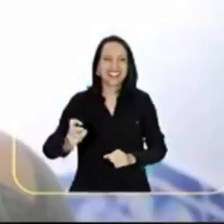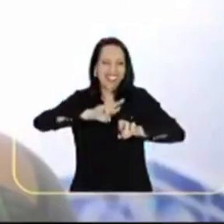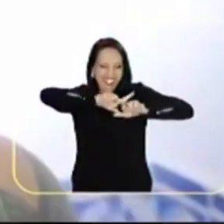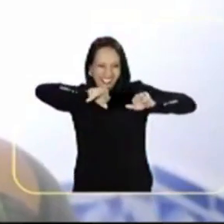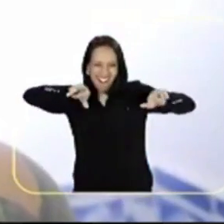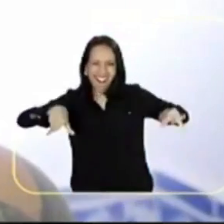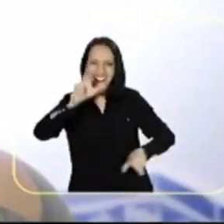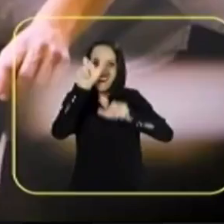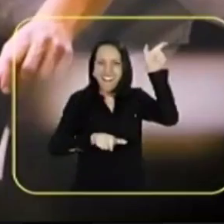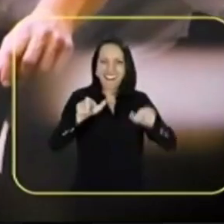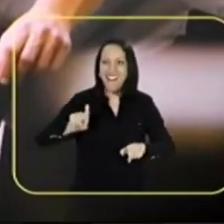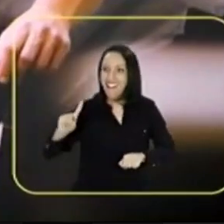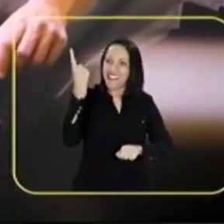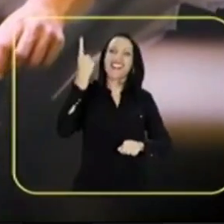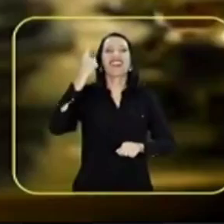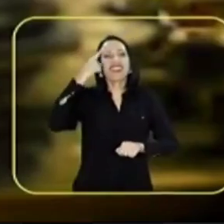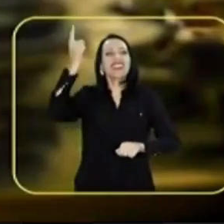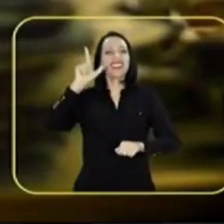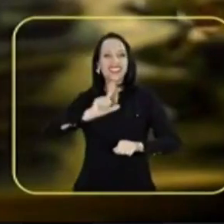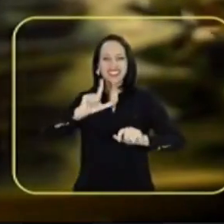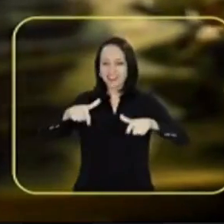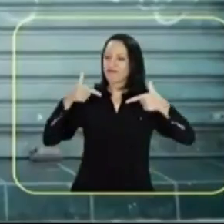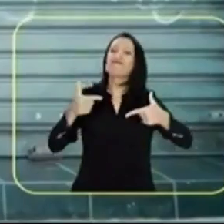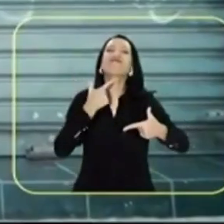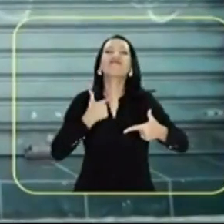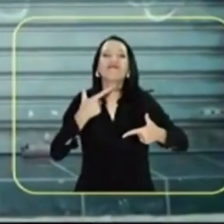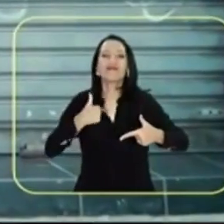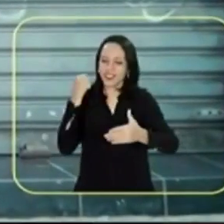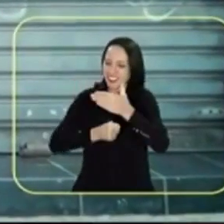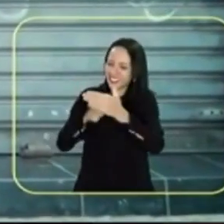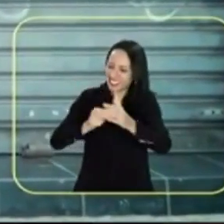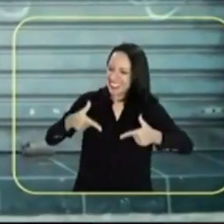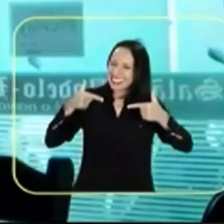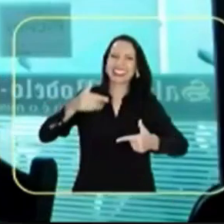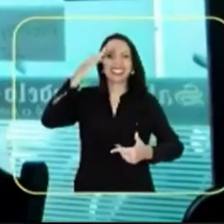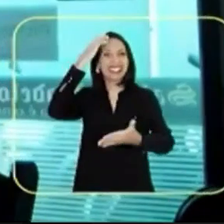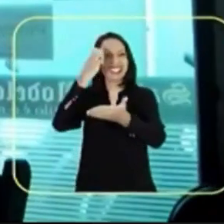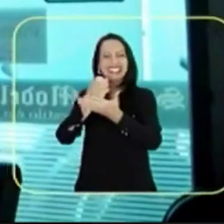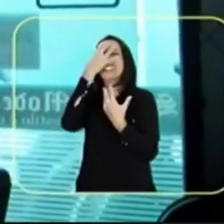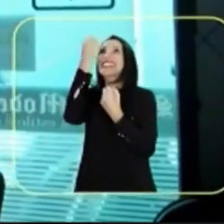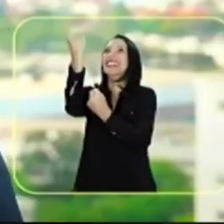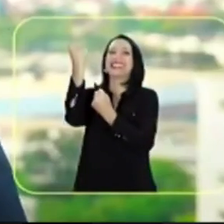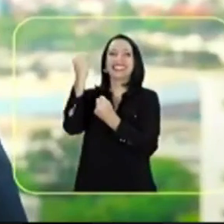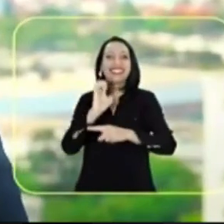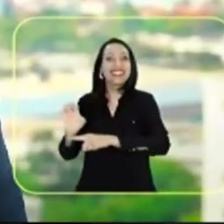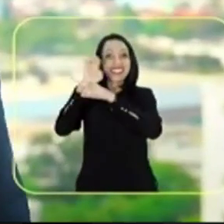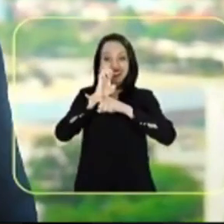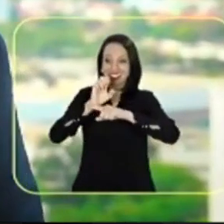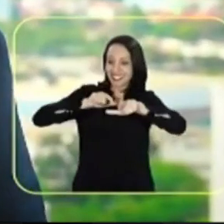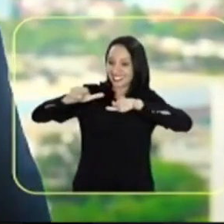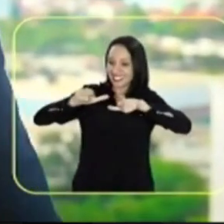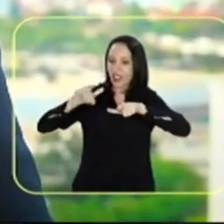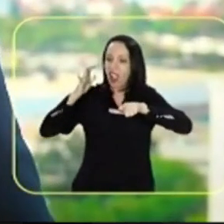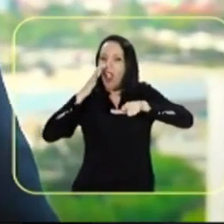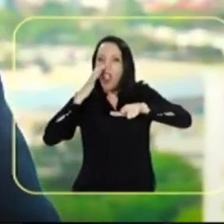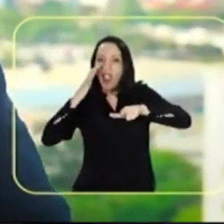inteligência, a diversidade, o pioneirismo, a força de vontade, a perseverança e a fé. O estado do